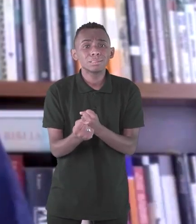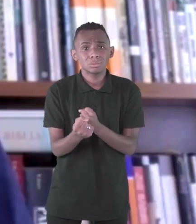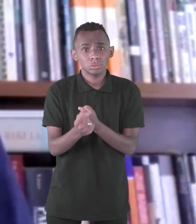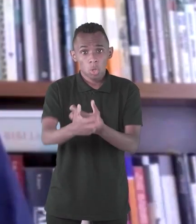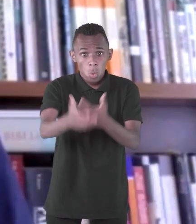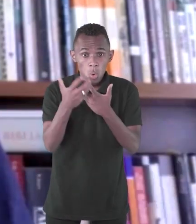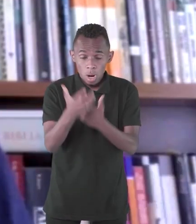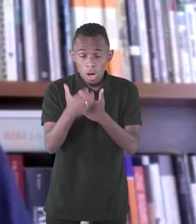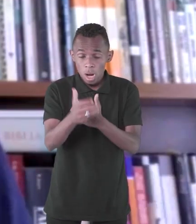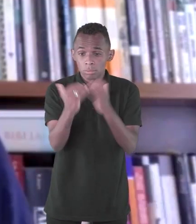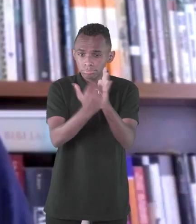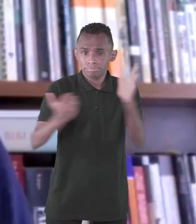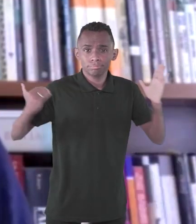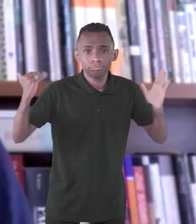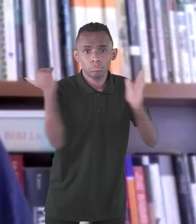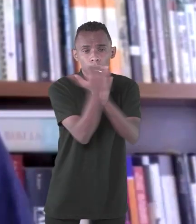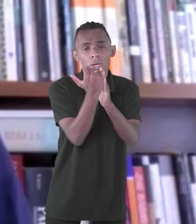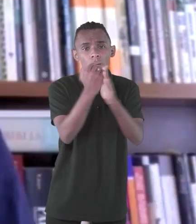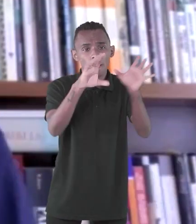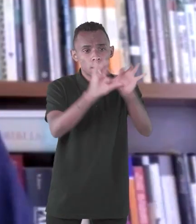admito